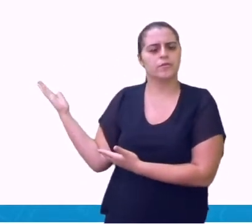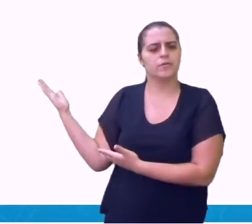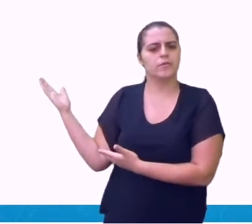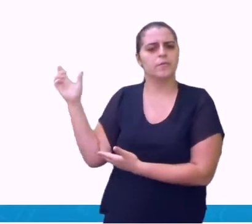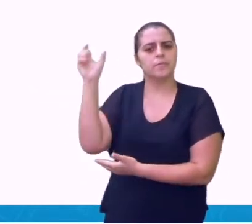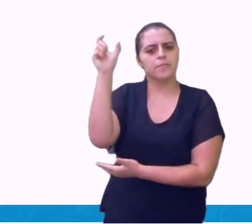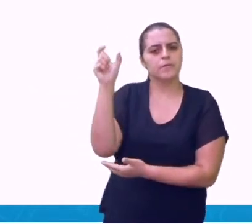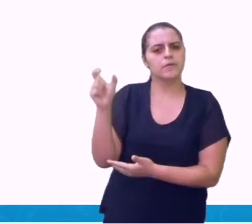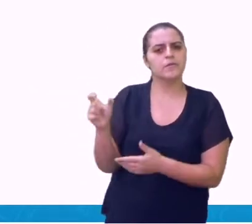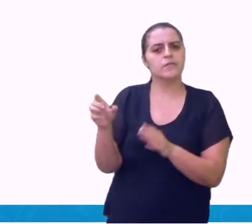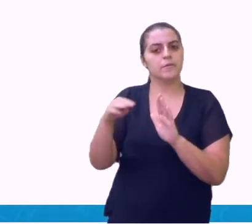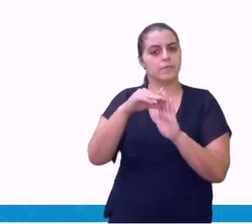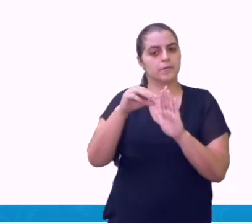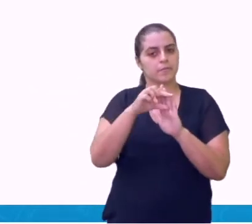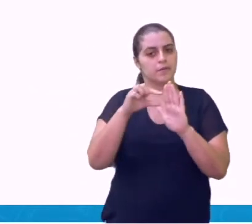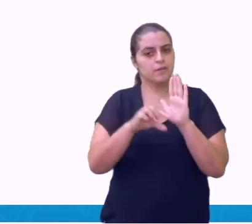segunda